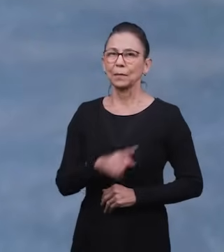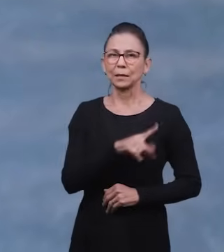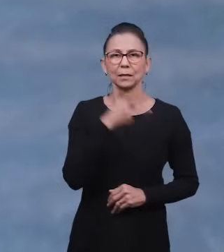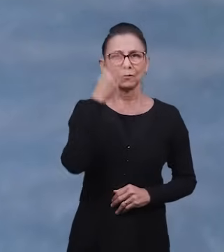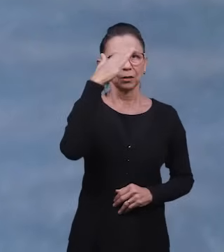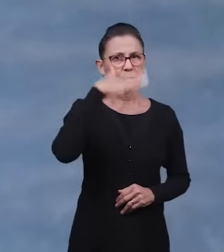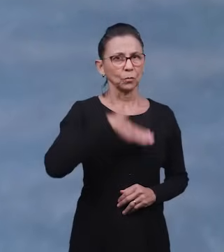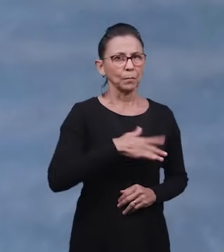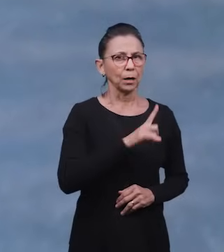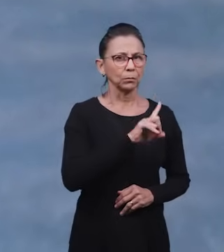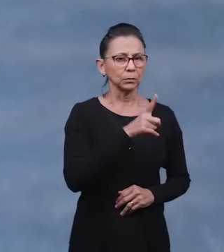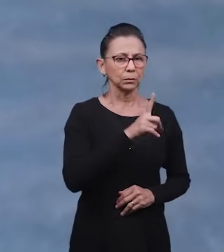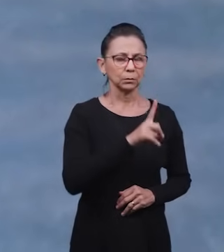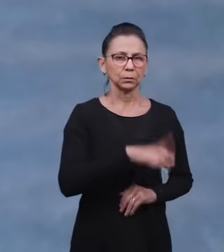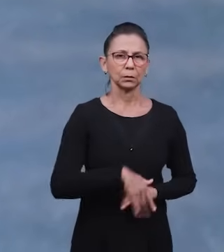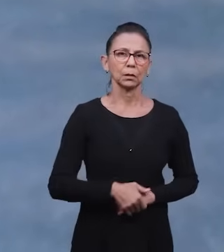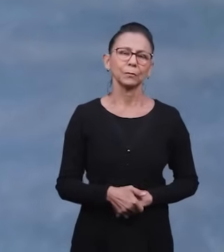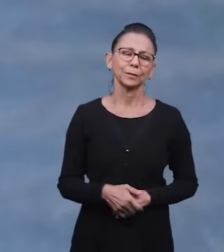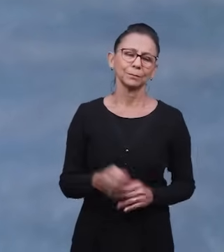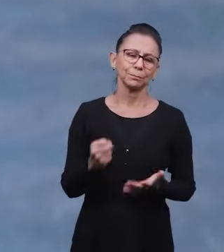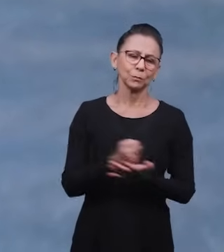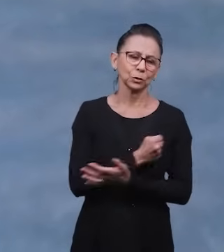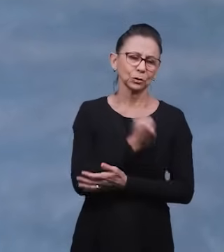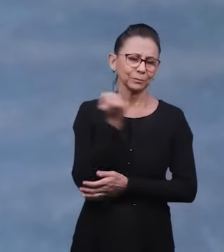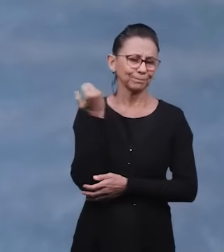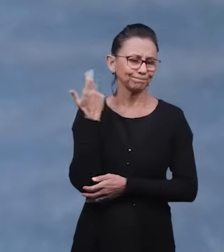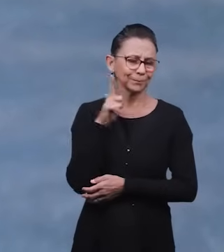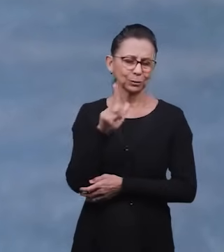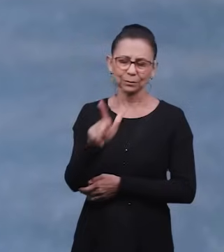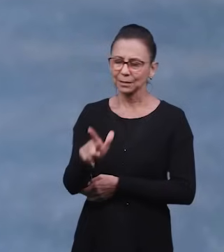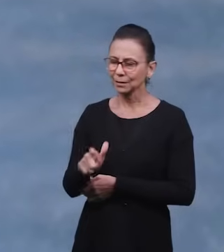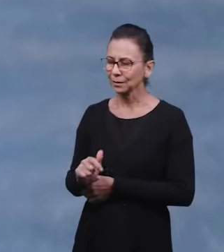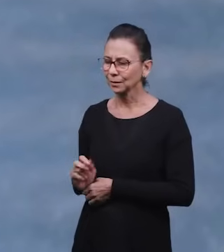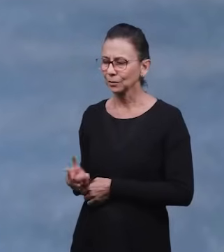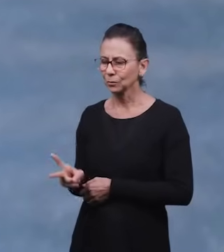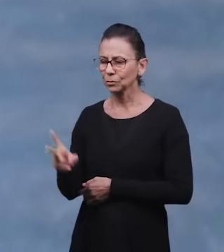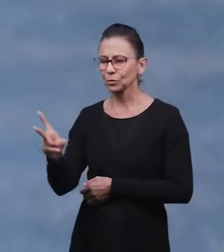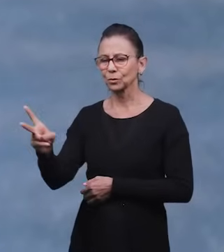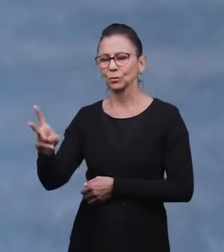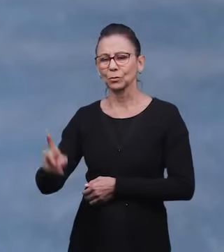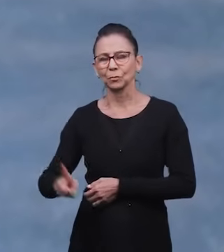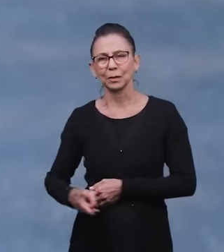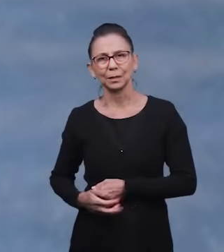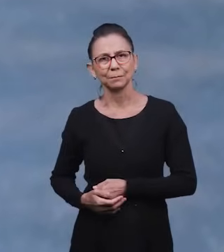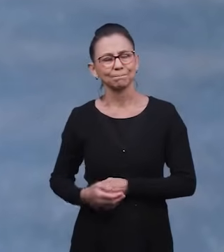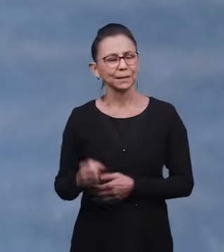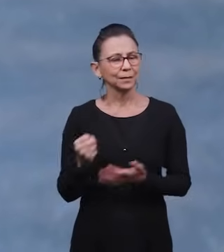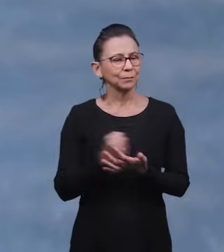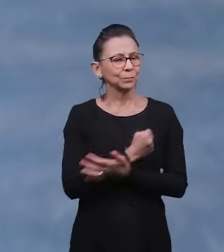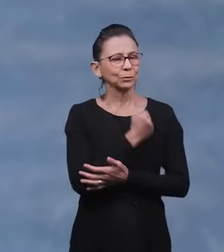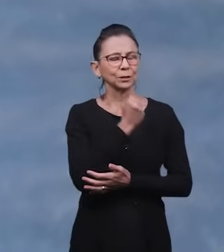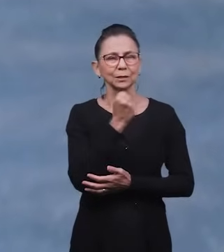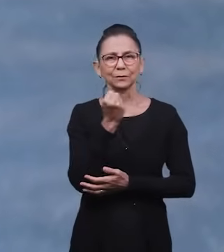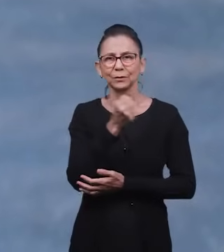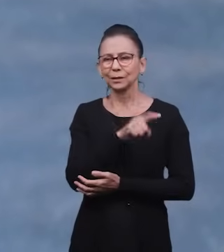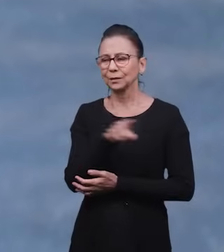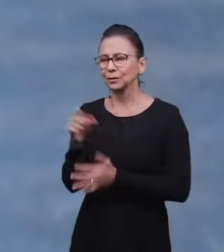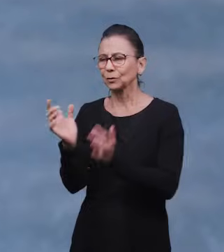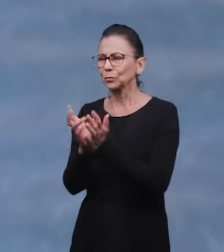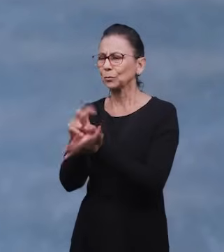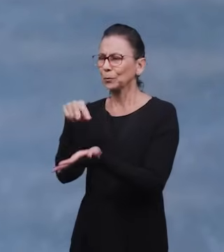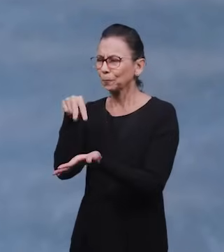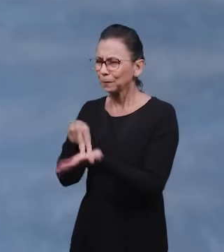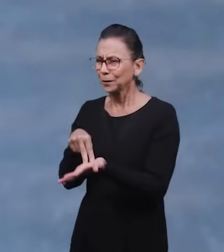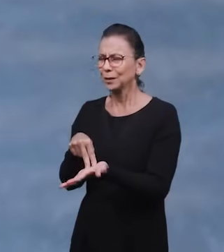ele viveu não valeu nada. Ele lamenta de não ter conseguido prosseguir. Ele lamenta de não ter mesmo a firmeza que nós